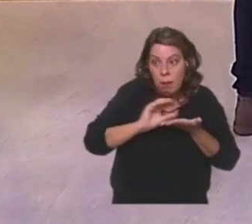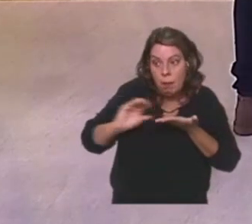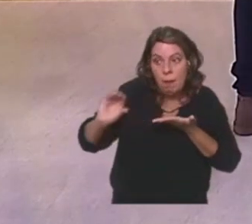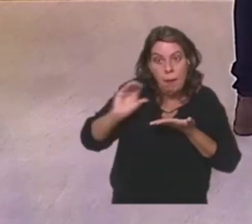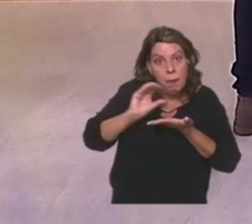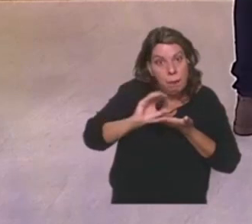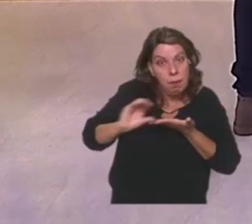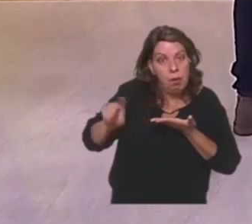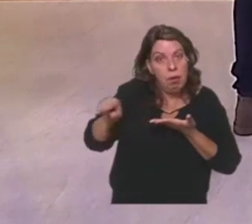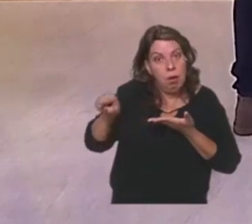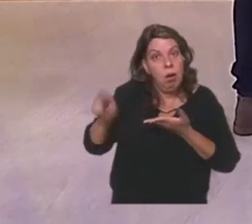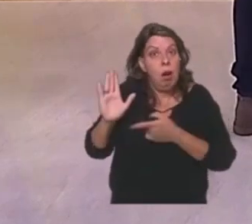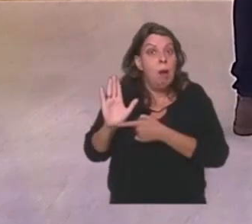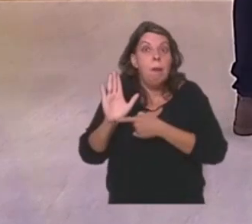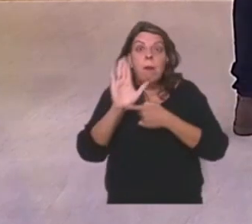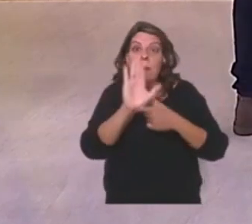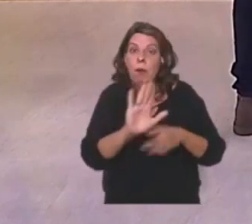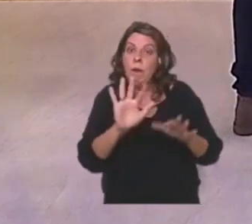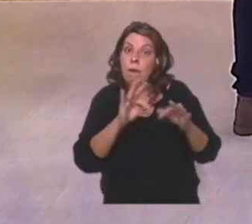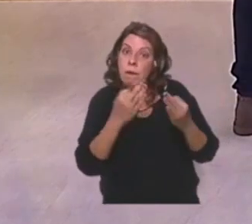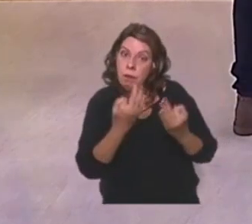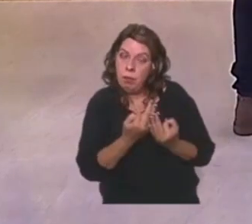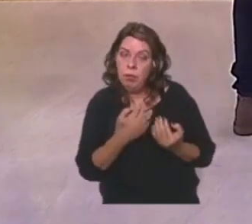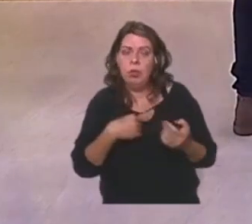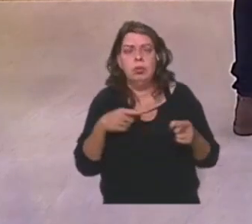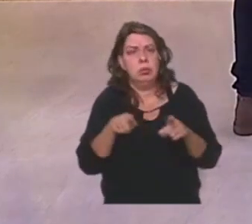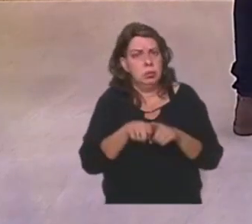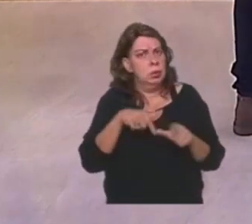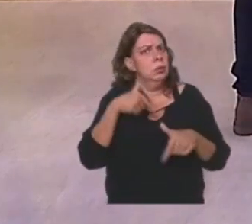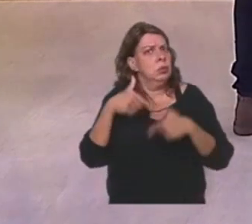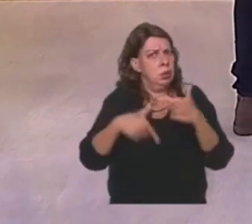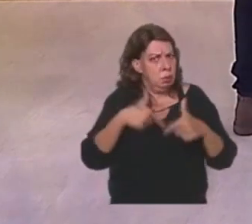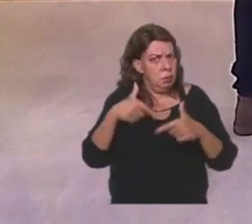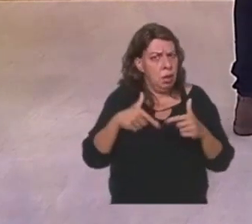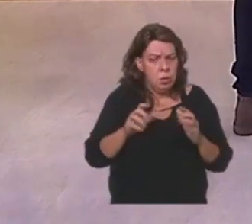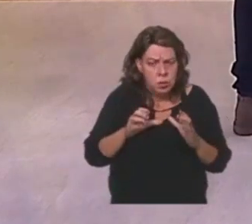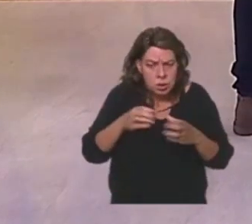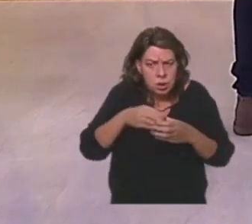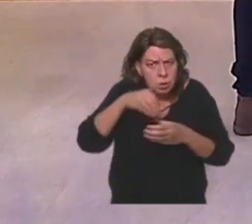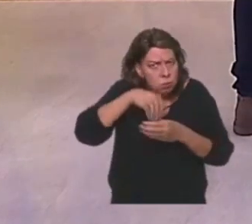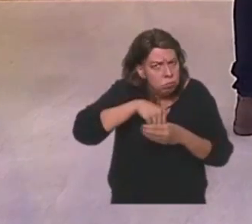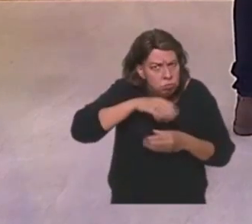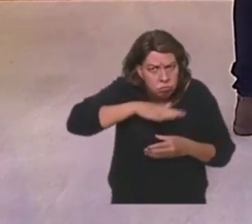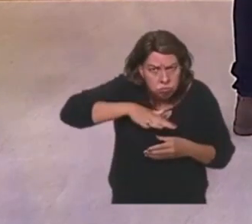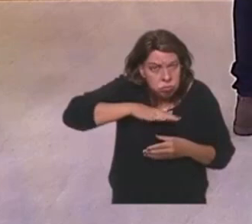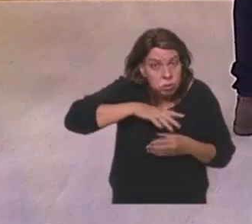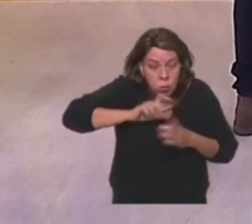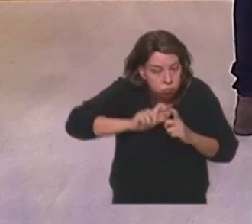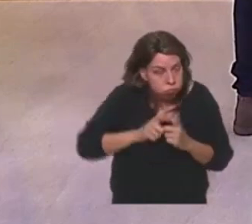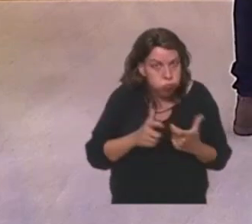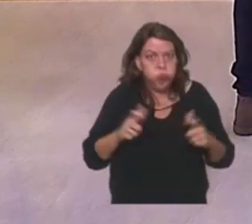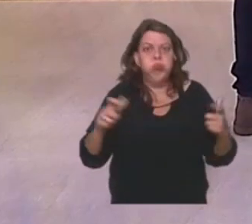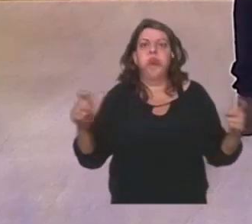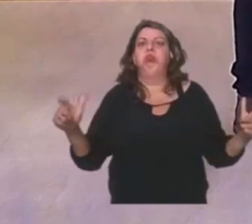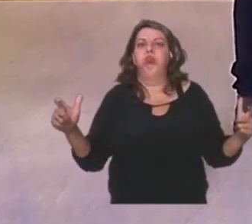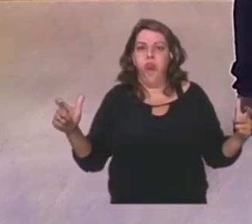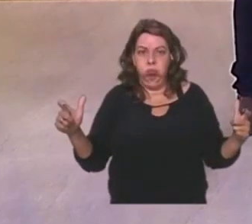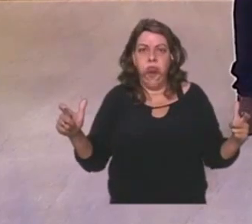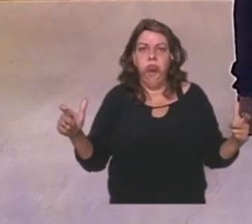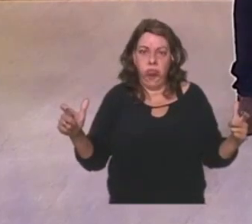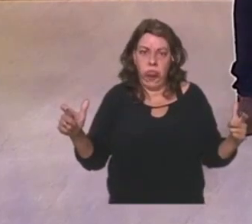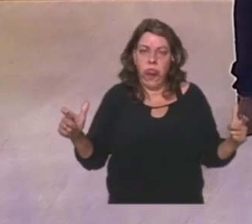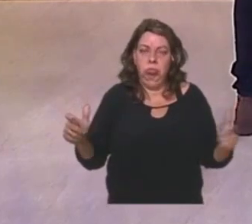famílias também. Vocês desenvolvem um trabalho que é muito mais amplo do que exatamente esse acolhimento, né,